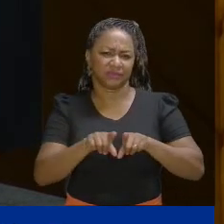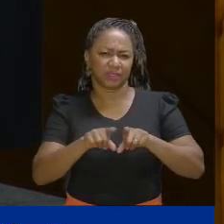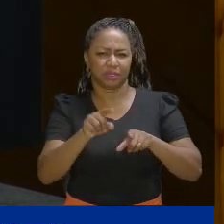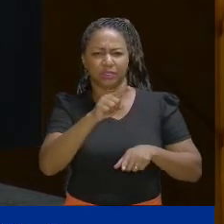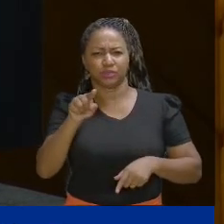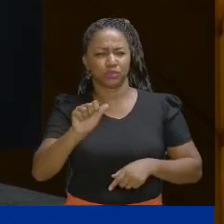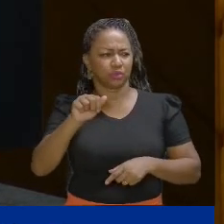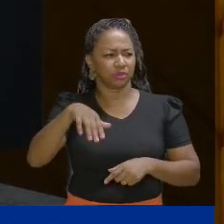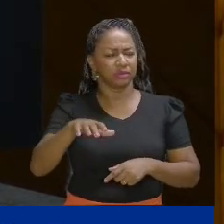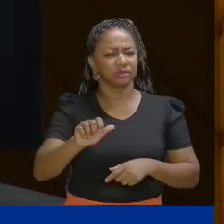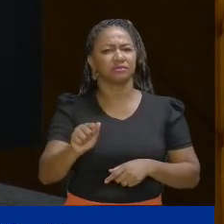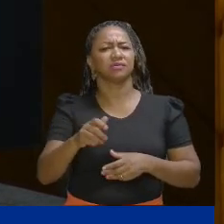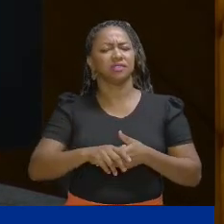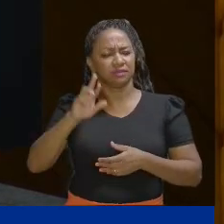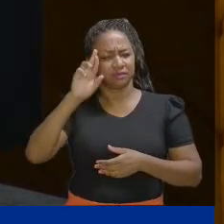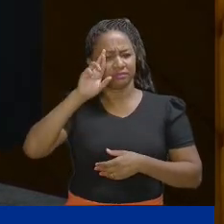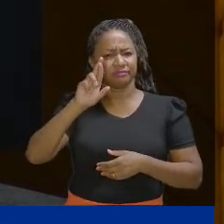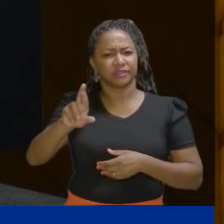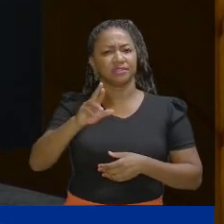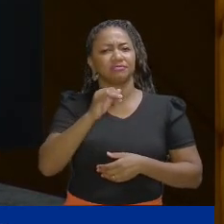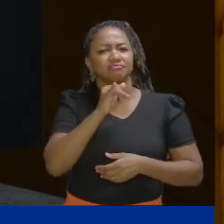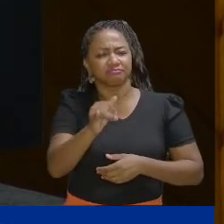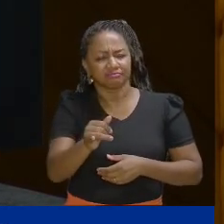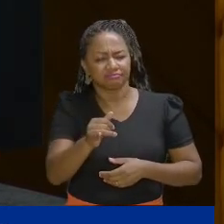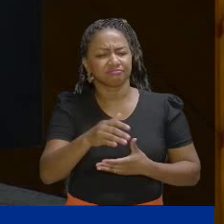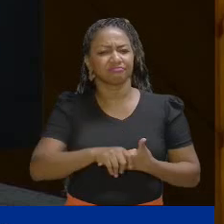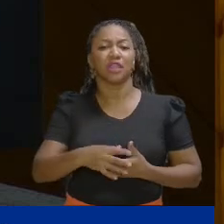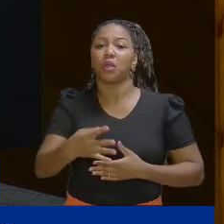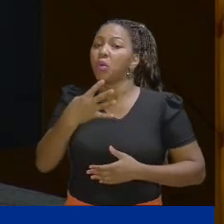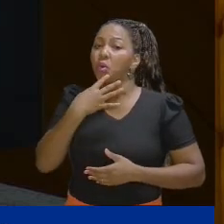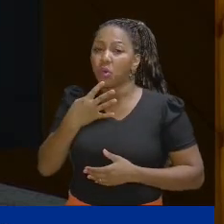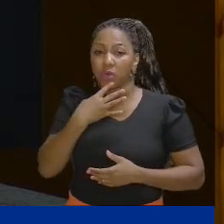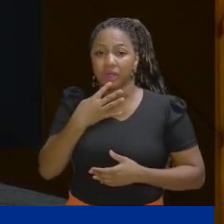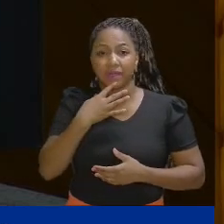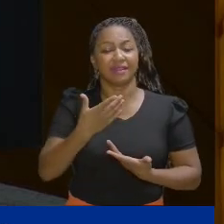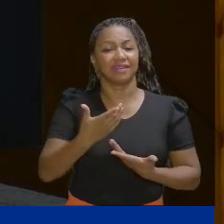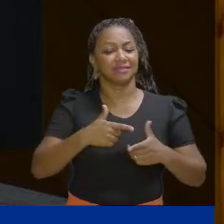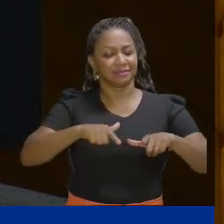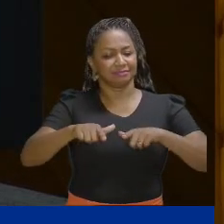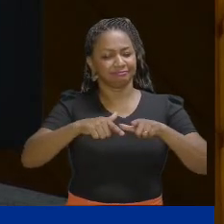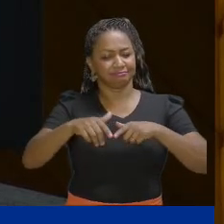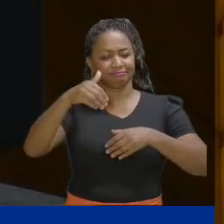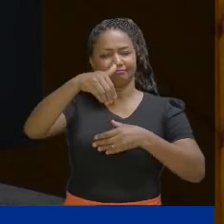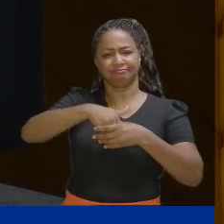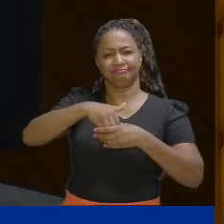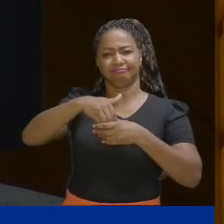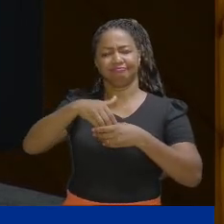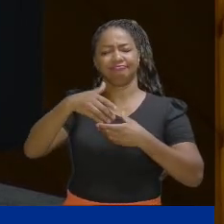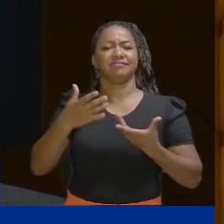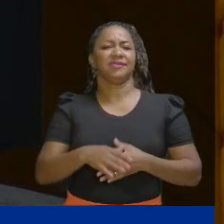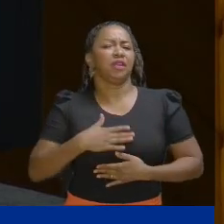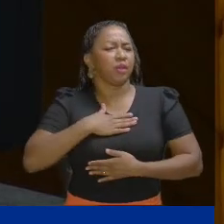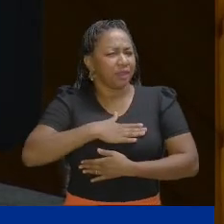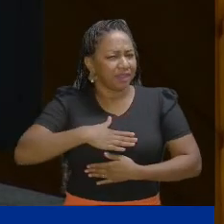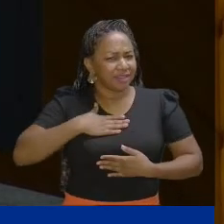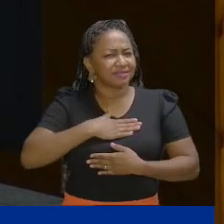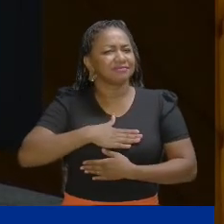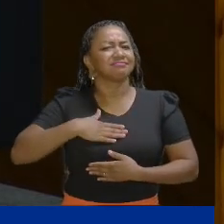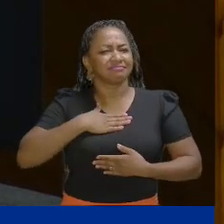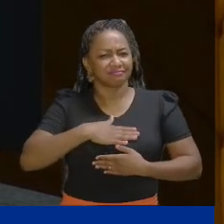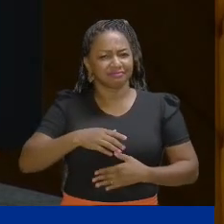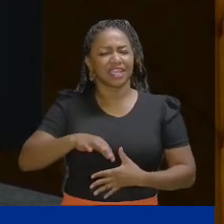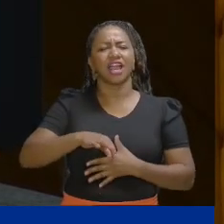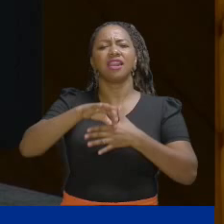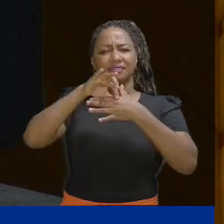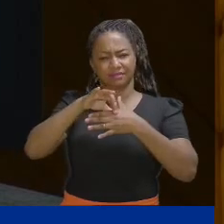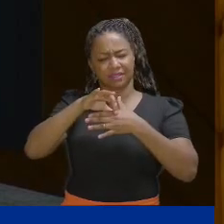como você mesmo disse, presidente. Então, ela conhece muito bem o nosso tribunal, é uma pessoa muito querida e tem